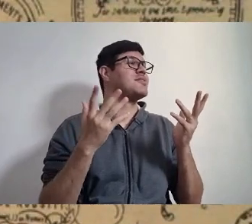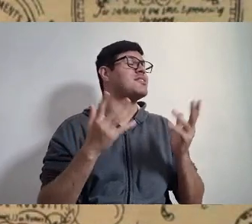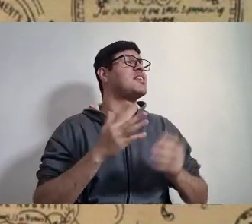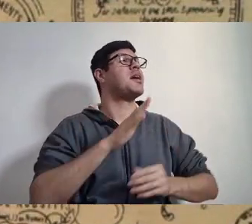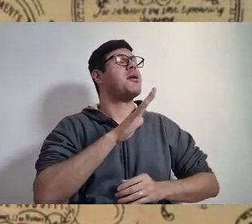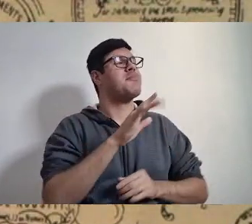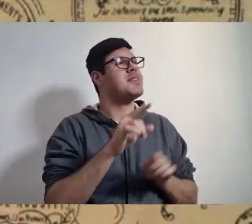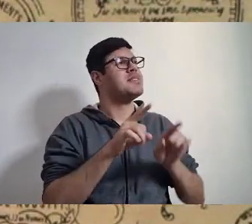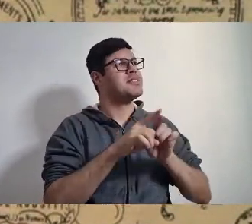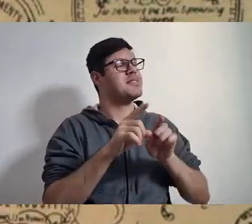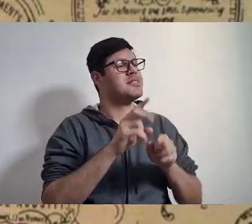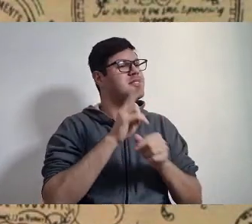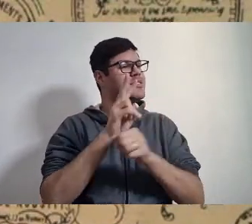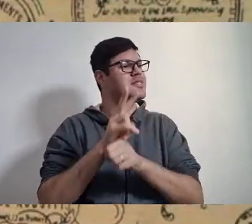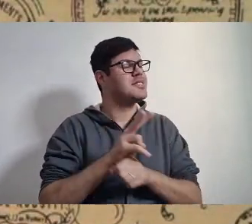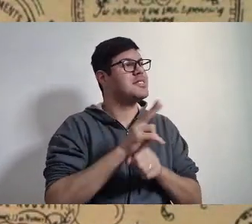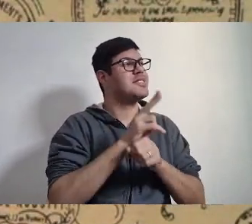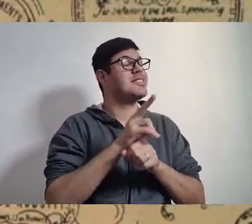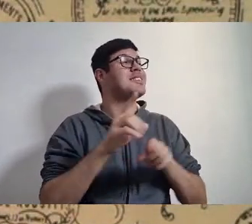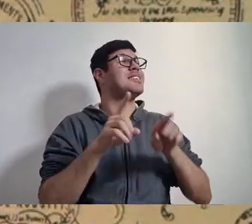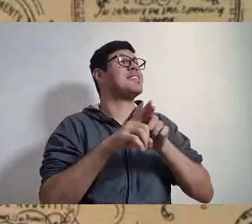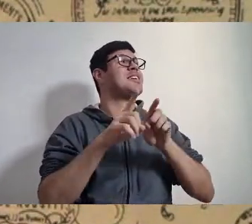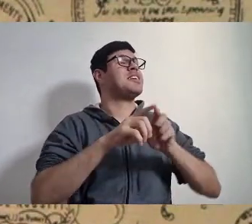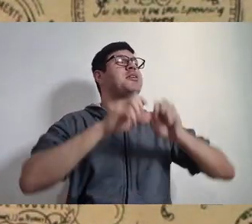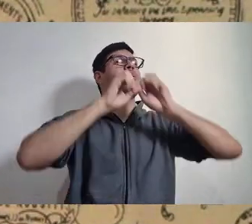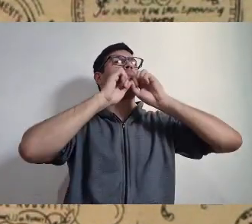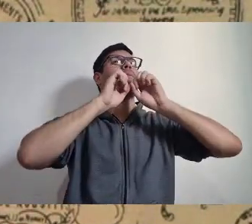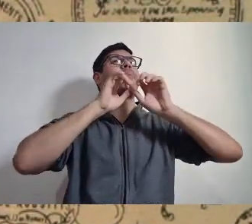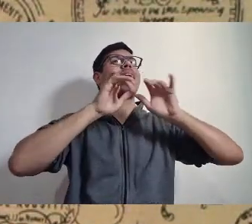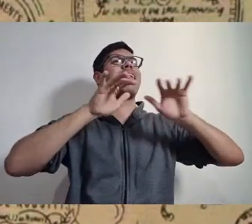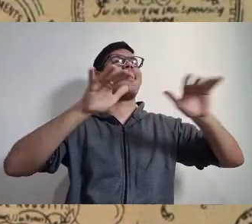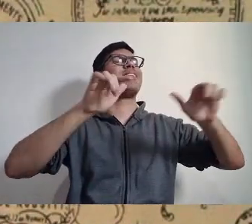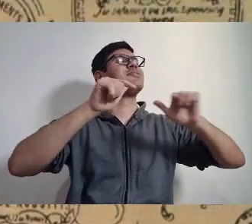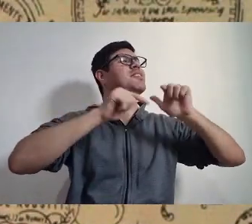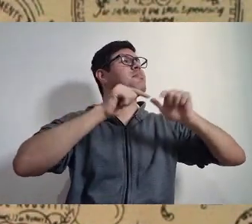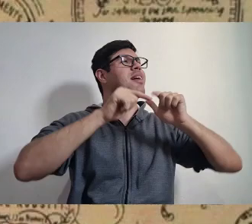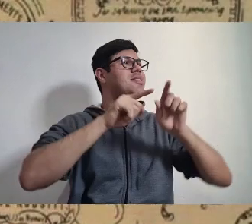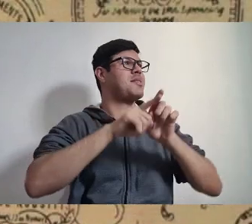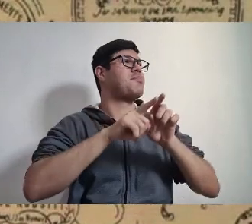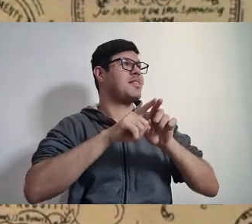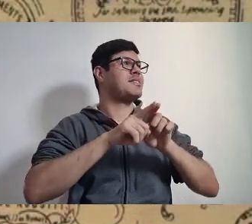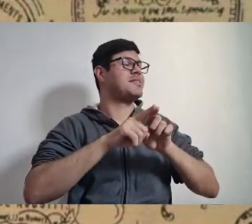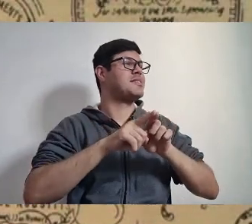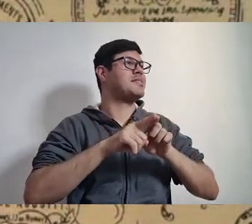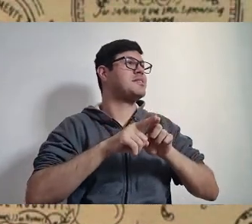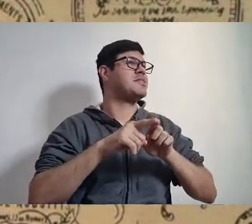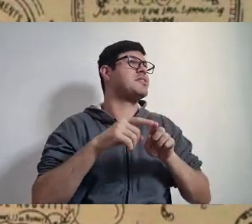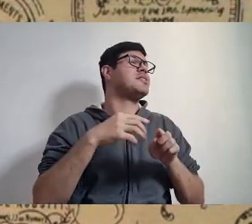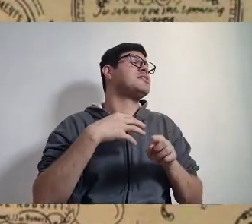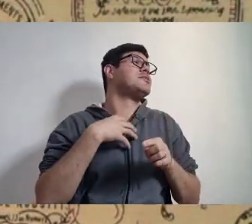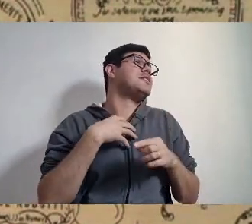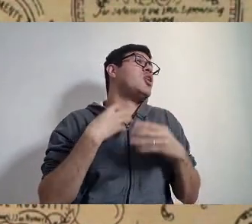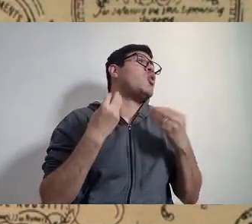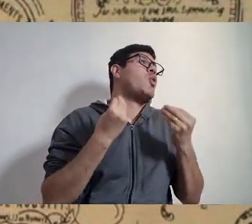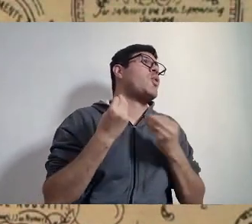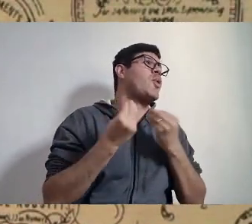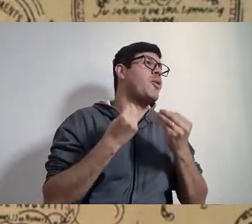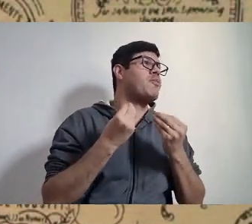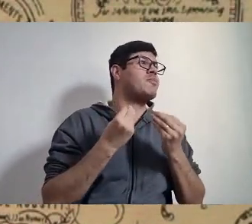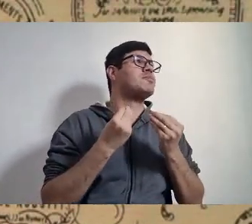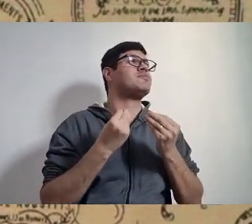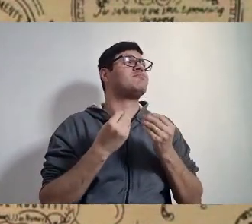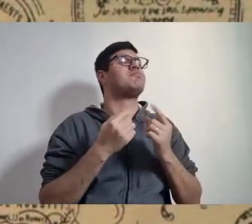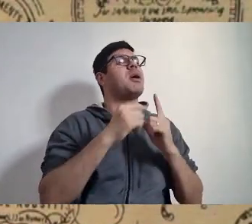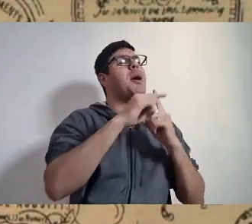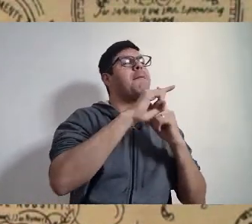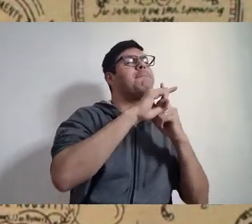dessa parte de fiscalização, a gente tem a parte de divulgação do trabalho também, né? Então, isso acaba também somando